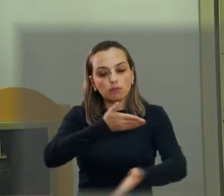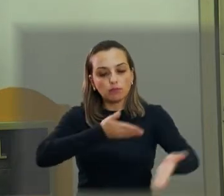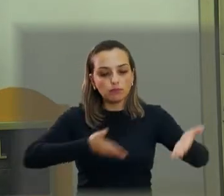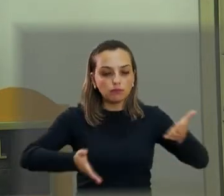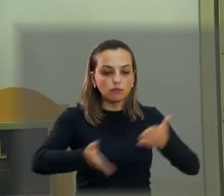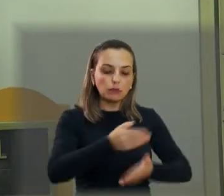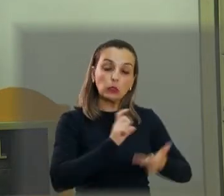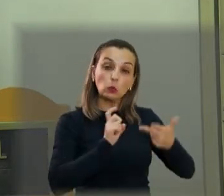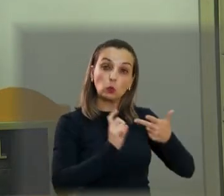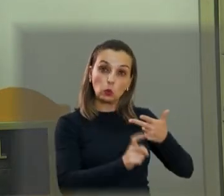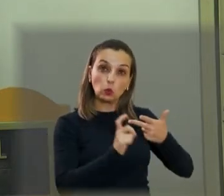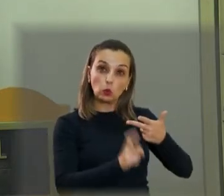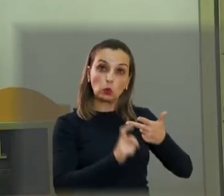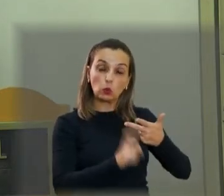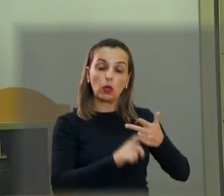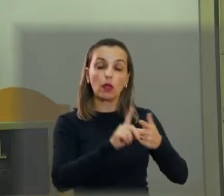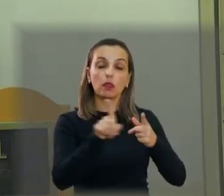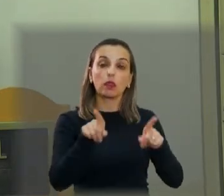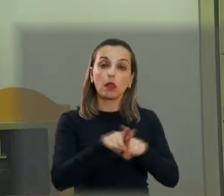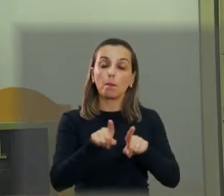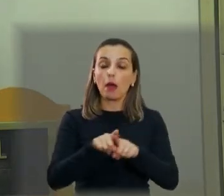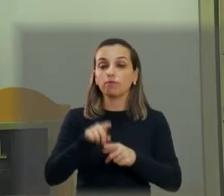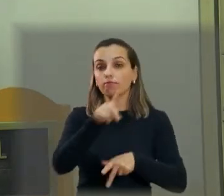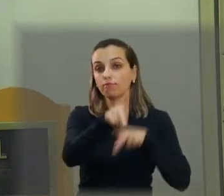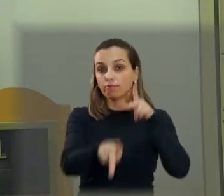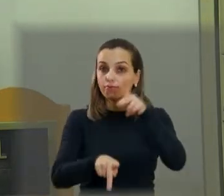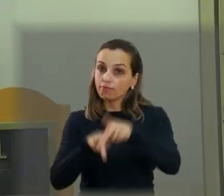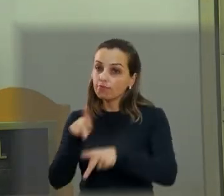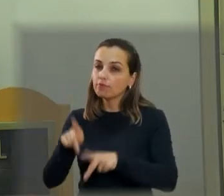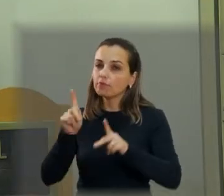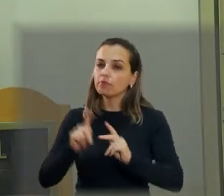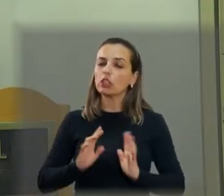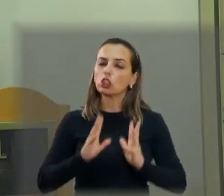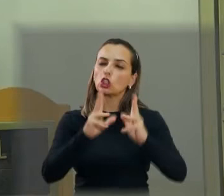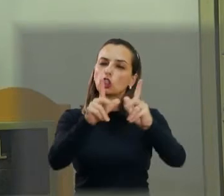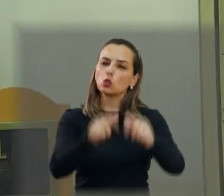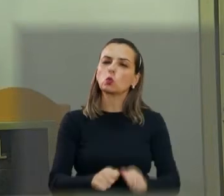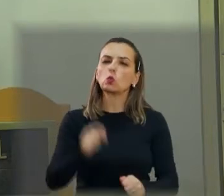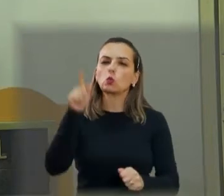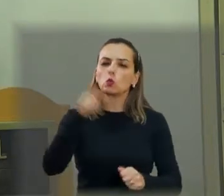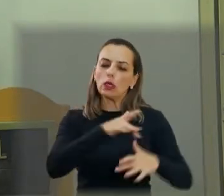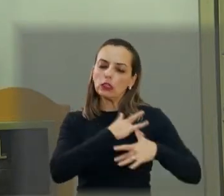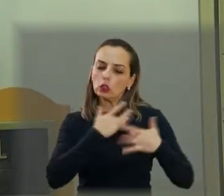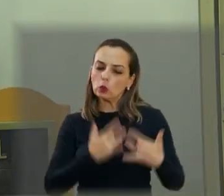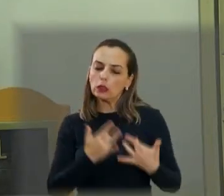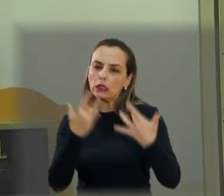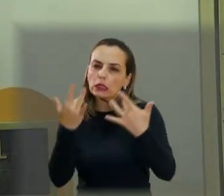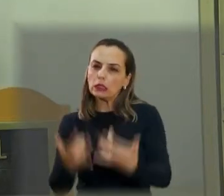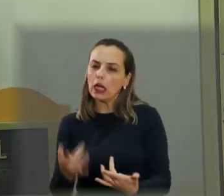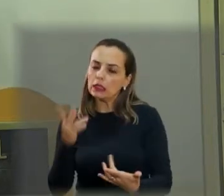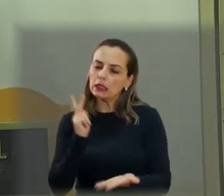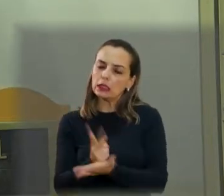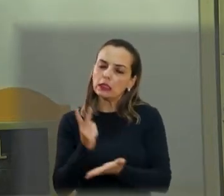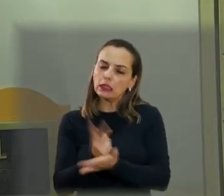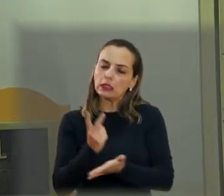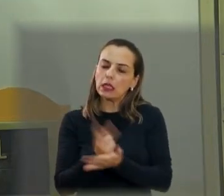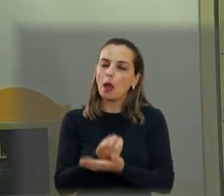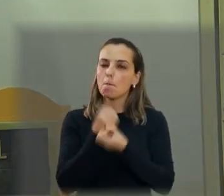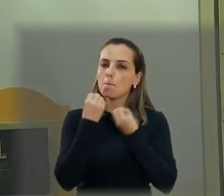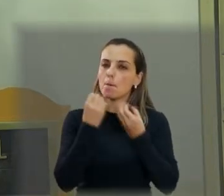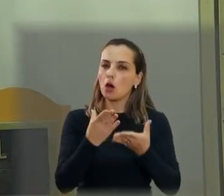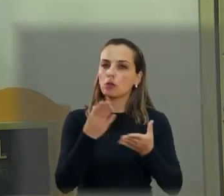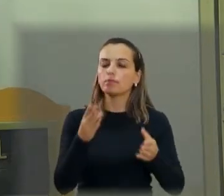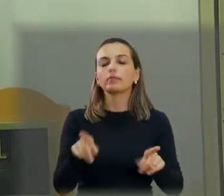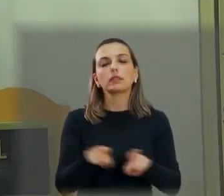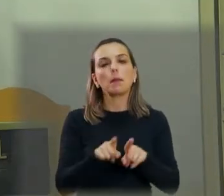o executivo, e também com a população. Então, todas as manifestações no sentido de solidariedade sempre foram muito bem-vindas.